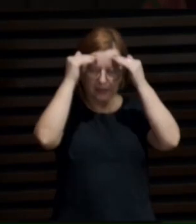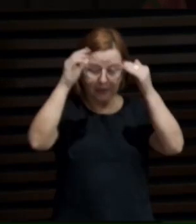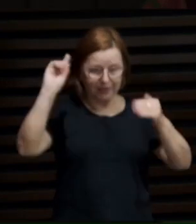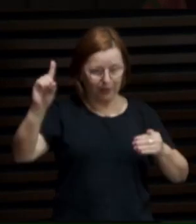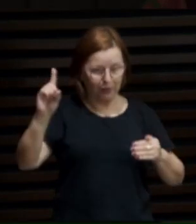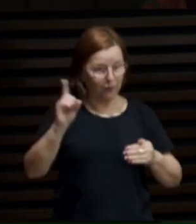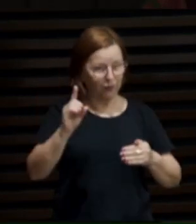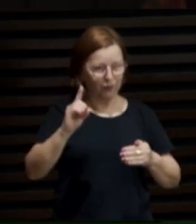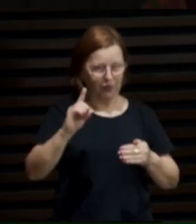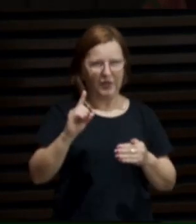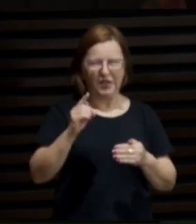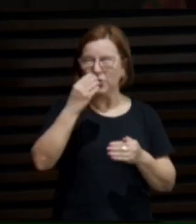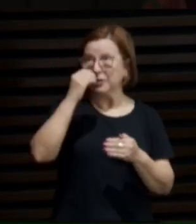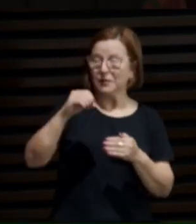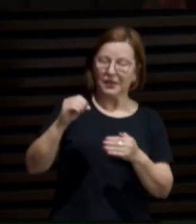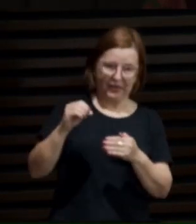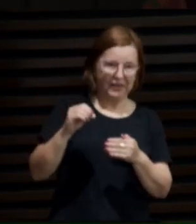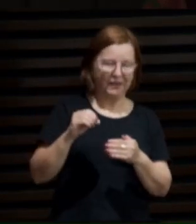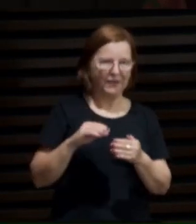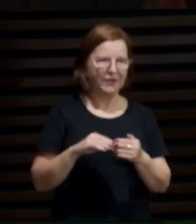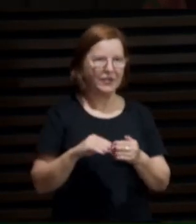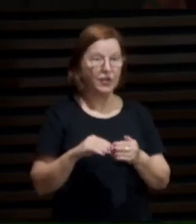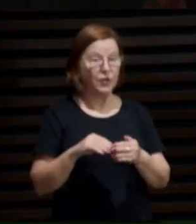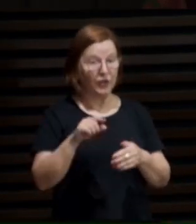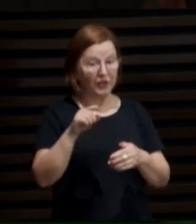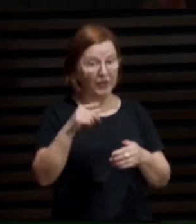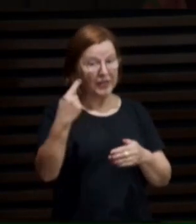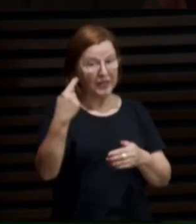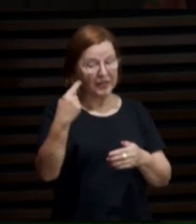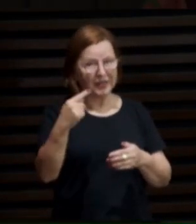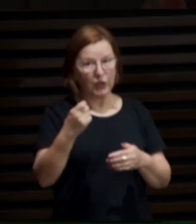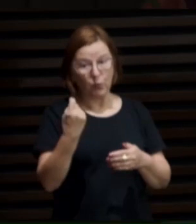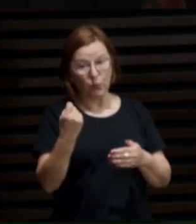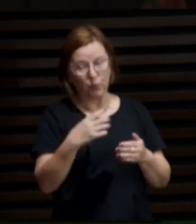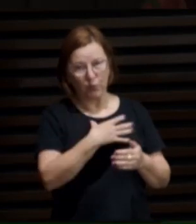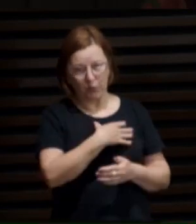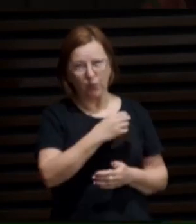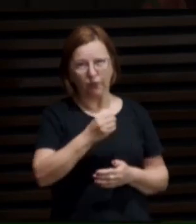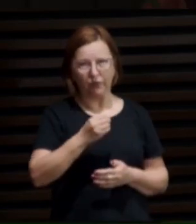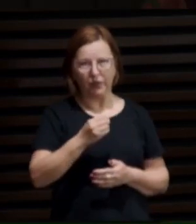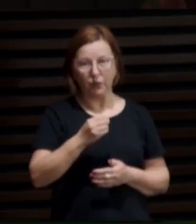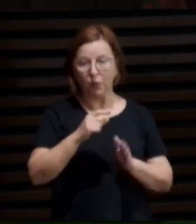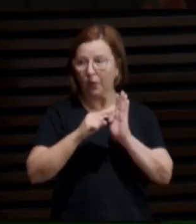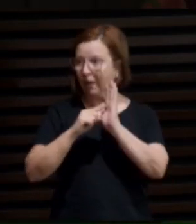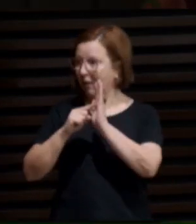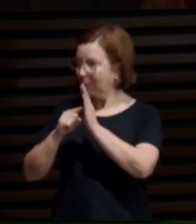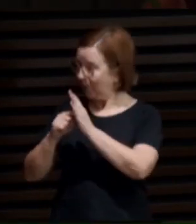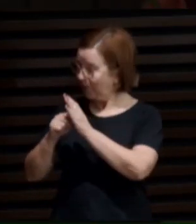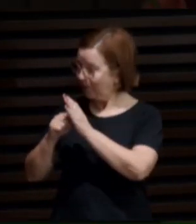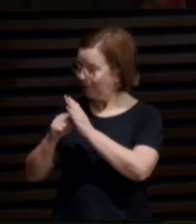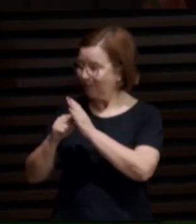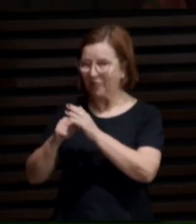único filho. Tendo Abraão erguido os olhos, viu atrás de si um carneiro preso pelos chifres entre os